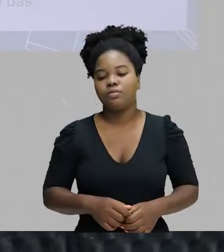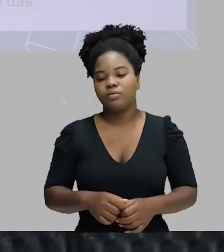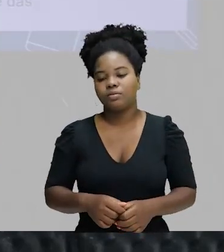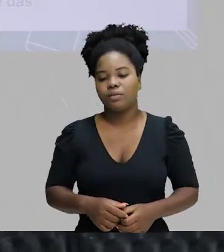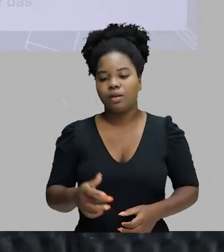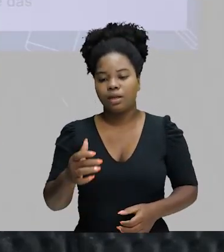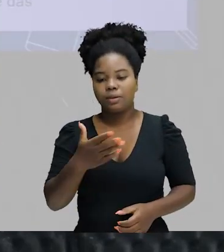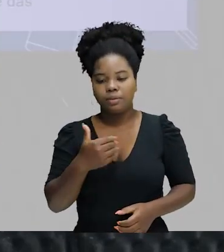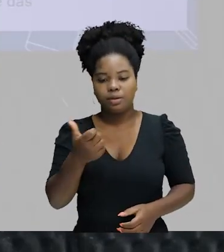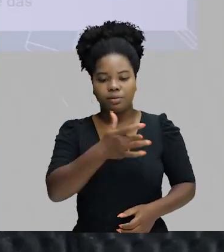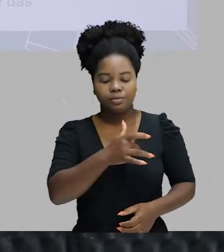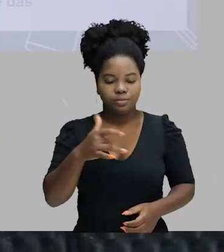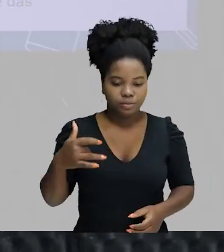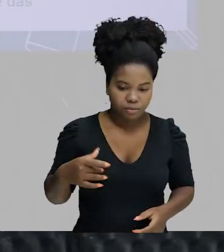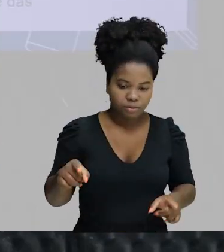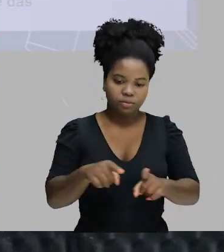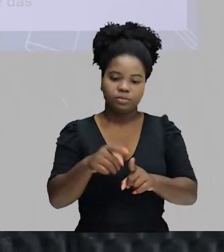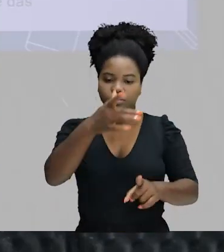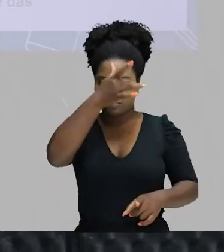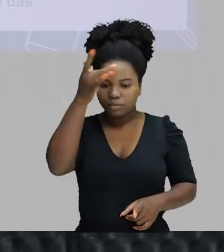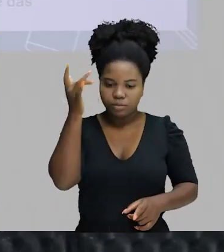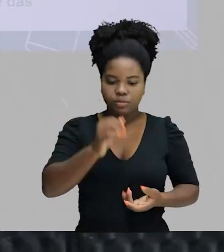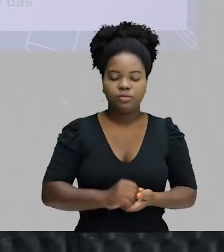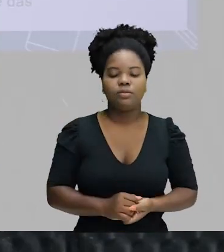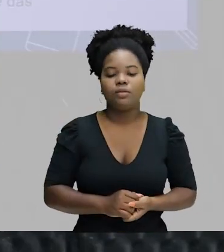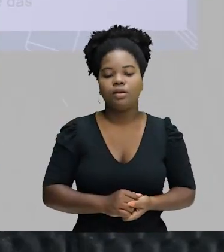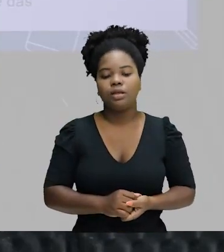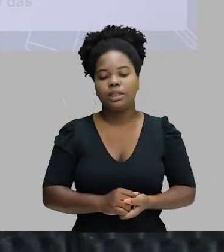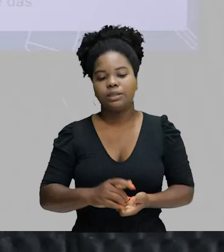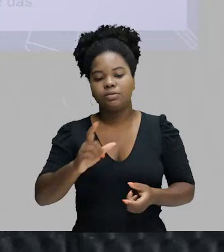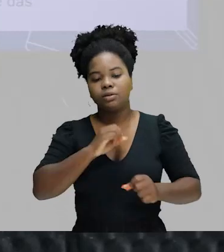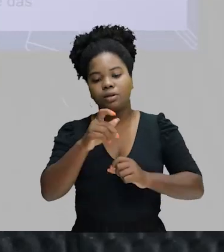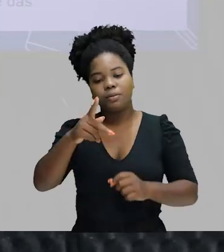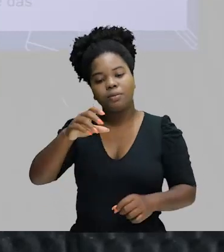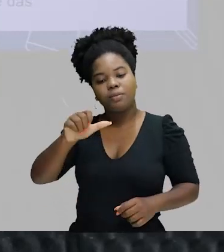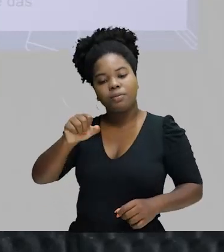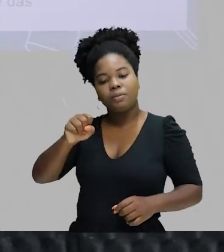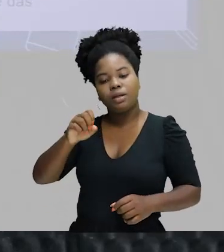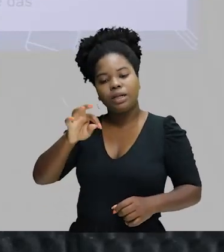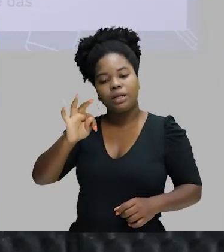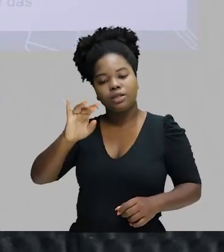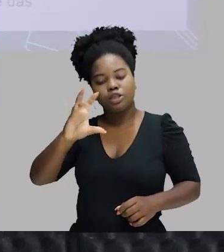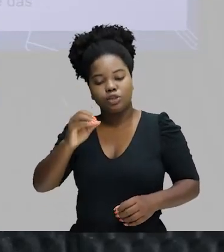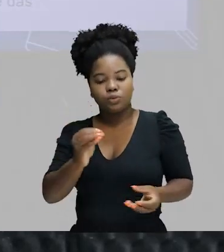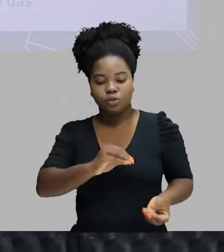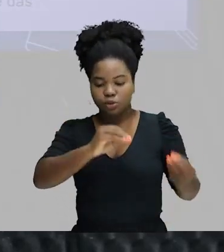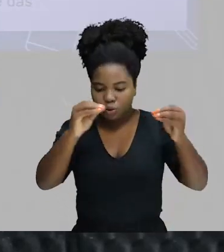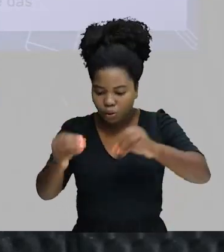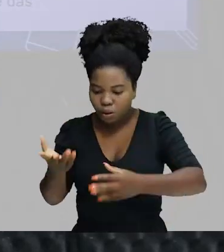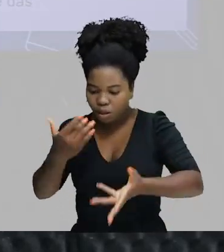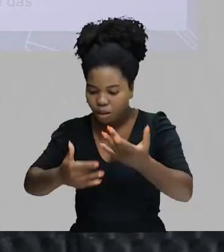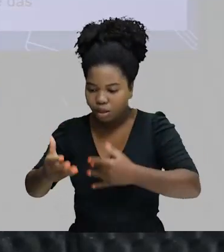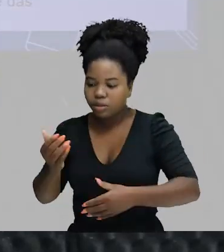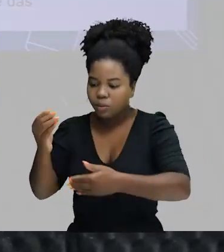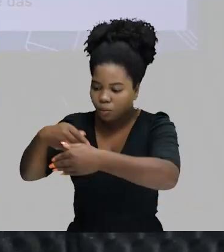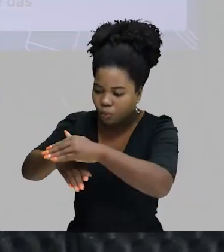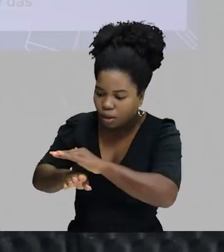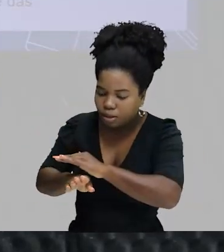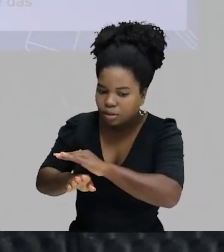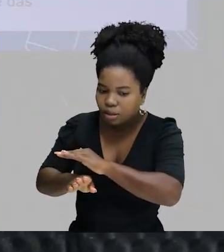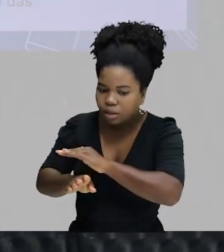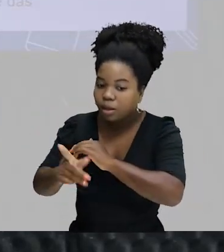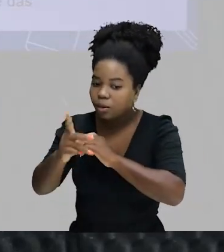alimentos e das pessoas. Então, aquelas embalagens plásticas que a gente coloca os alimentos, tudo bem? É